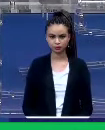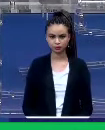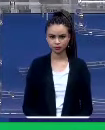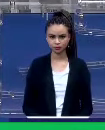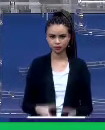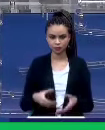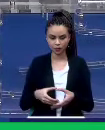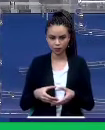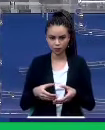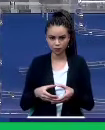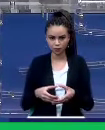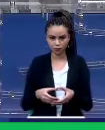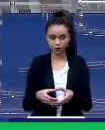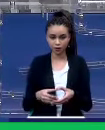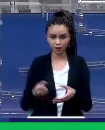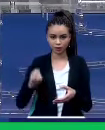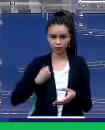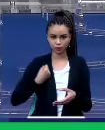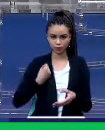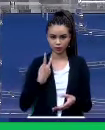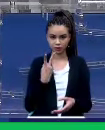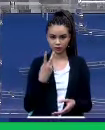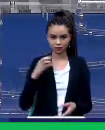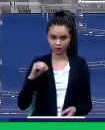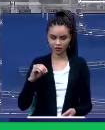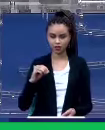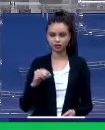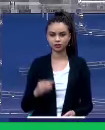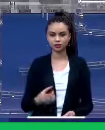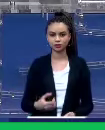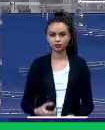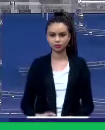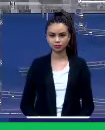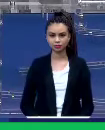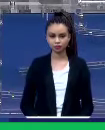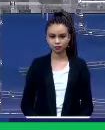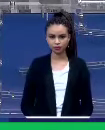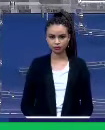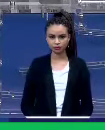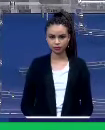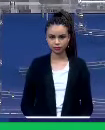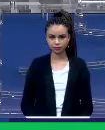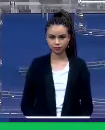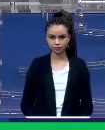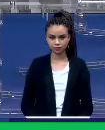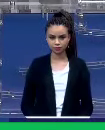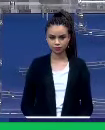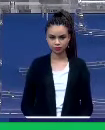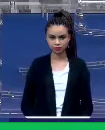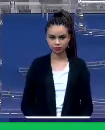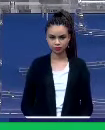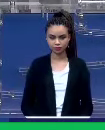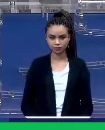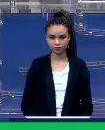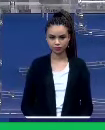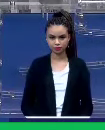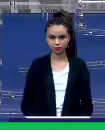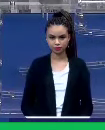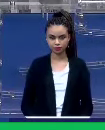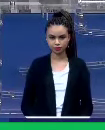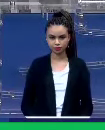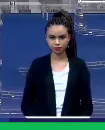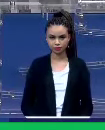Bola sorteada número 20. Vem anotando, confira do início ao fim a sua aposta. Esse é o concurso